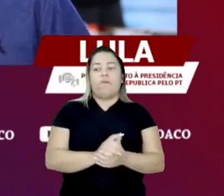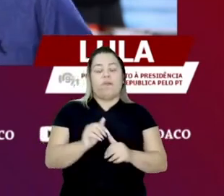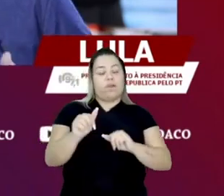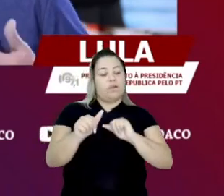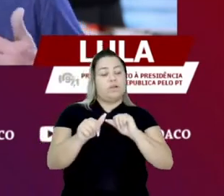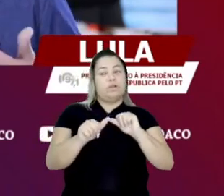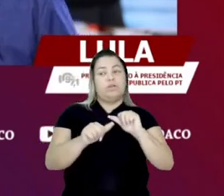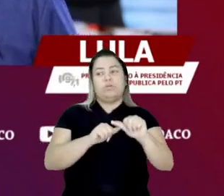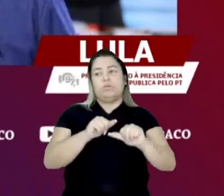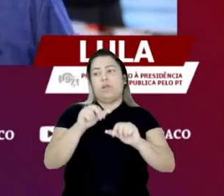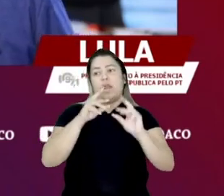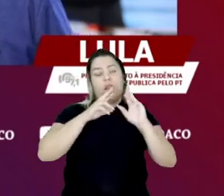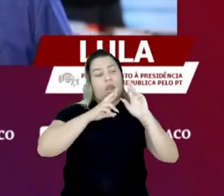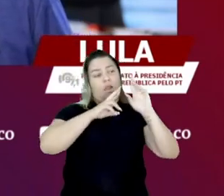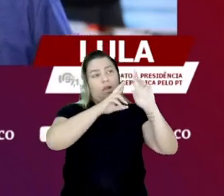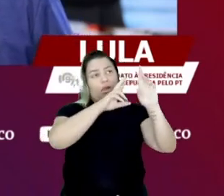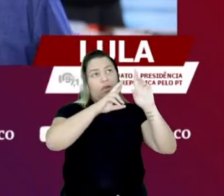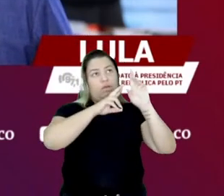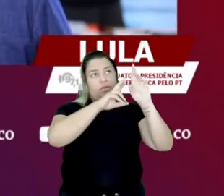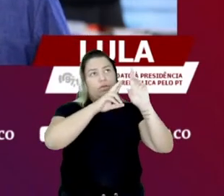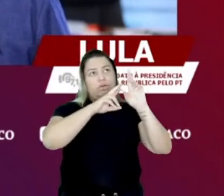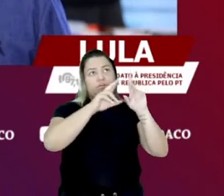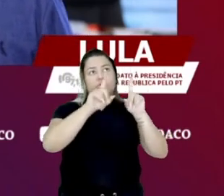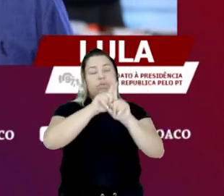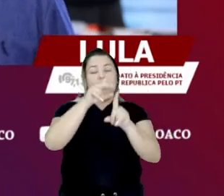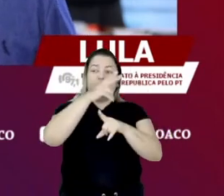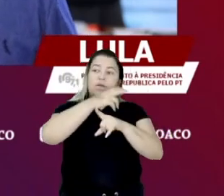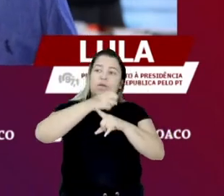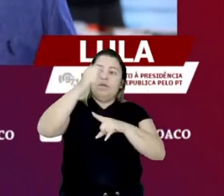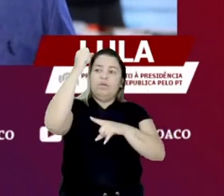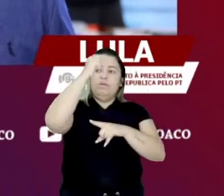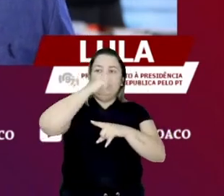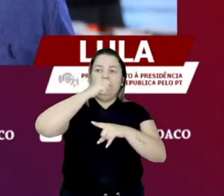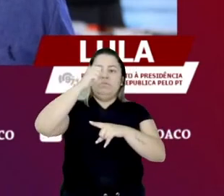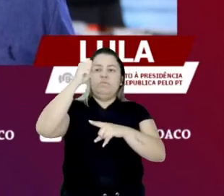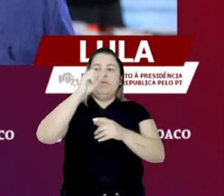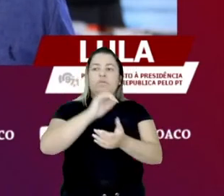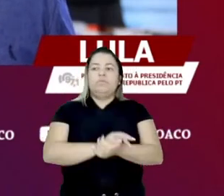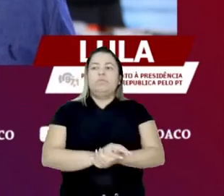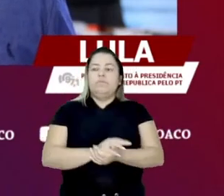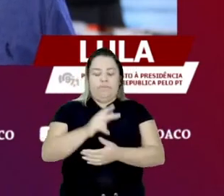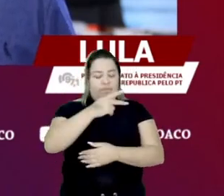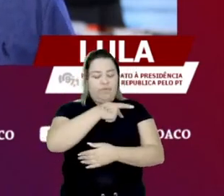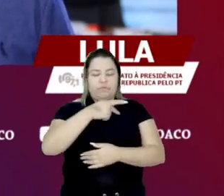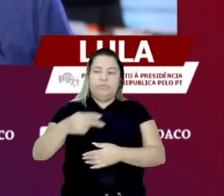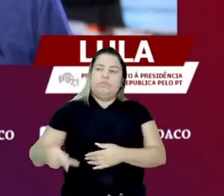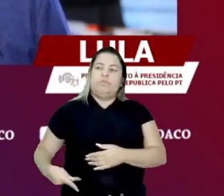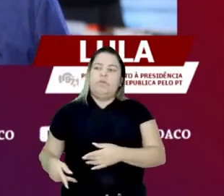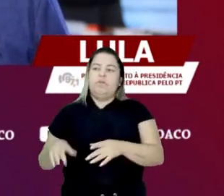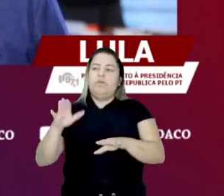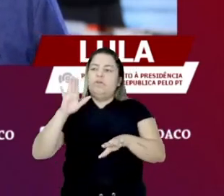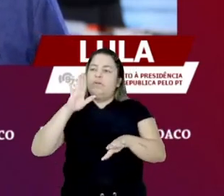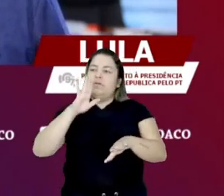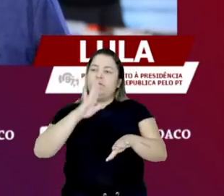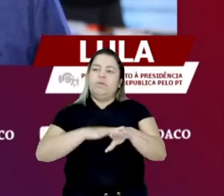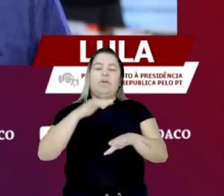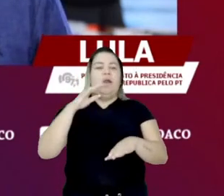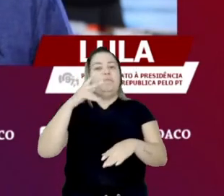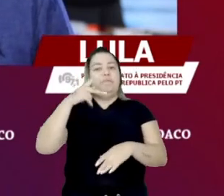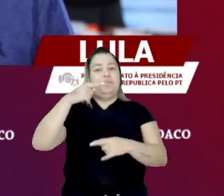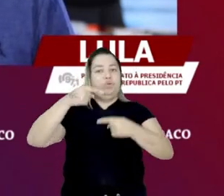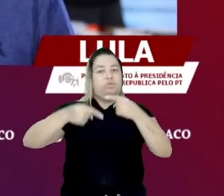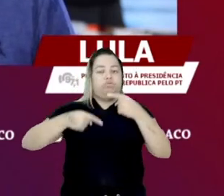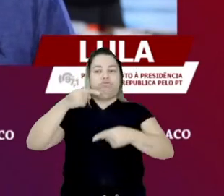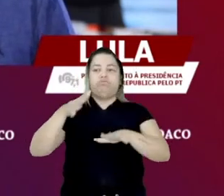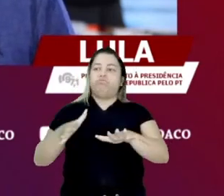inclusão social nesse país. Se eu ganhar, quem ganhou as eleições é um presidente que deixou o governo dia 31